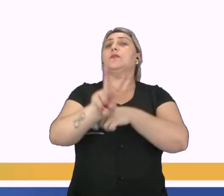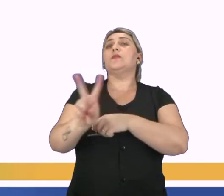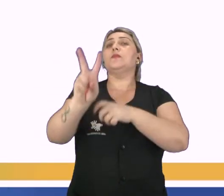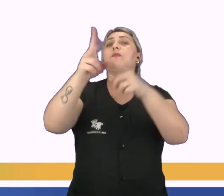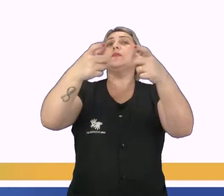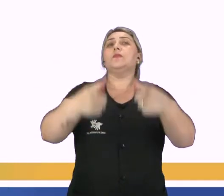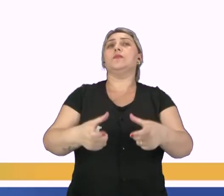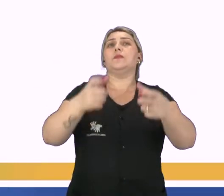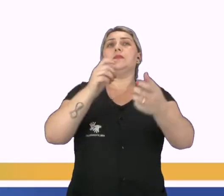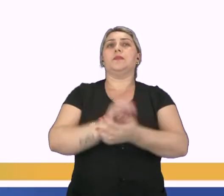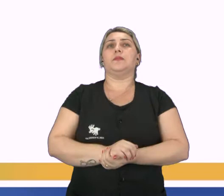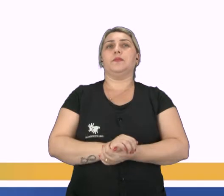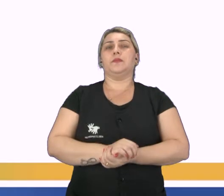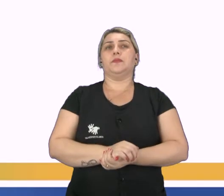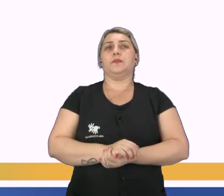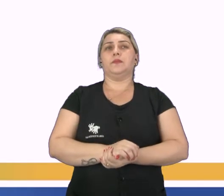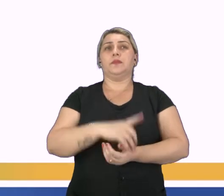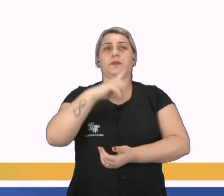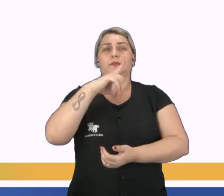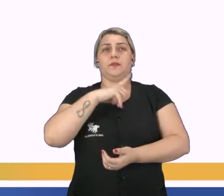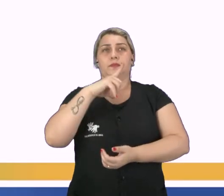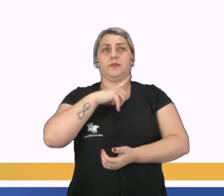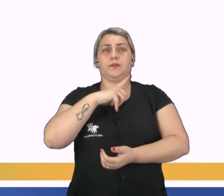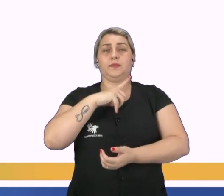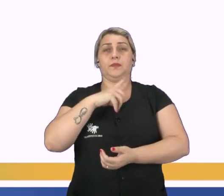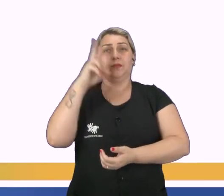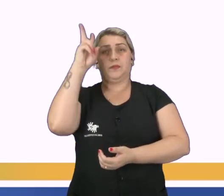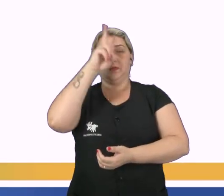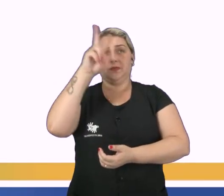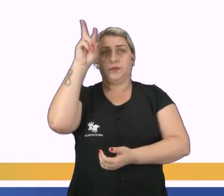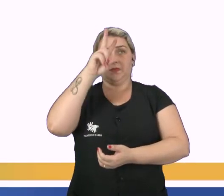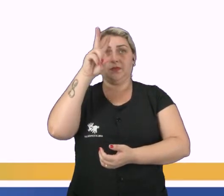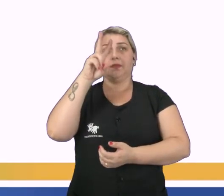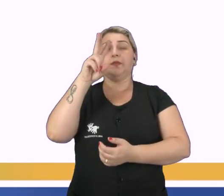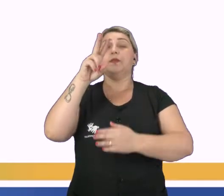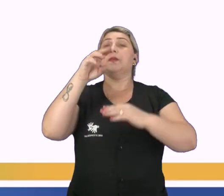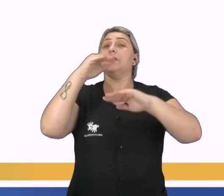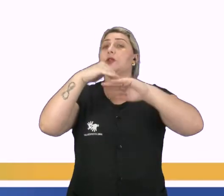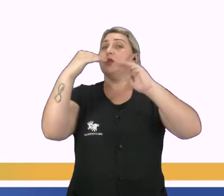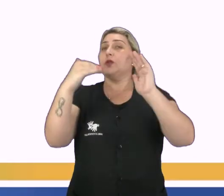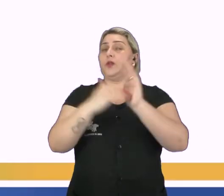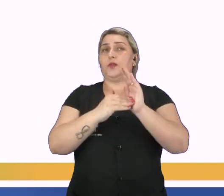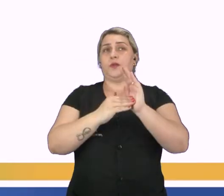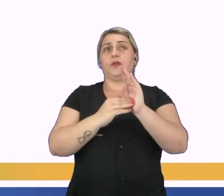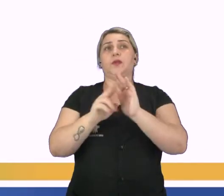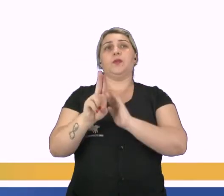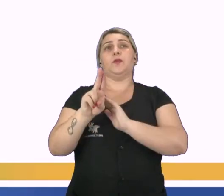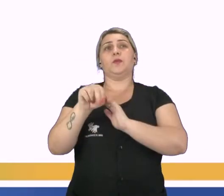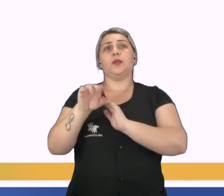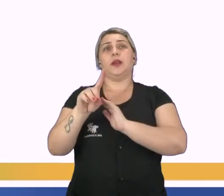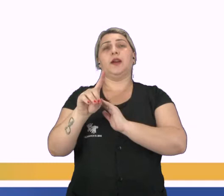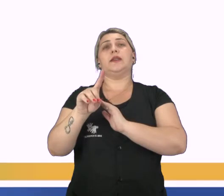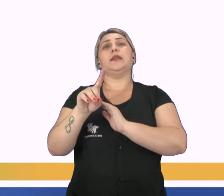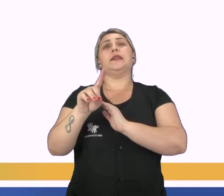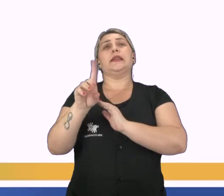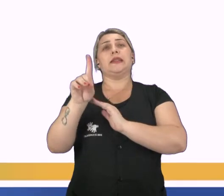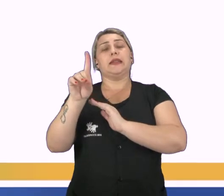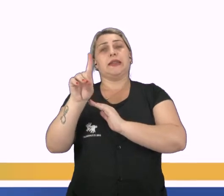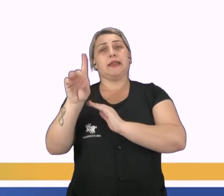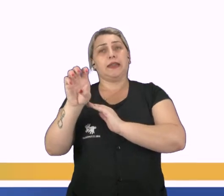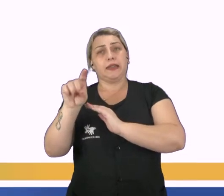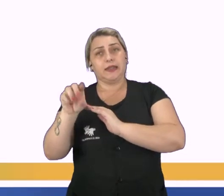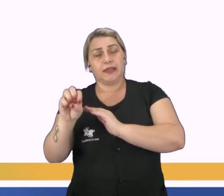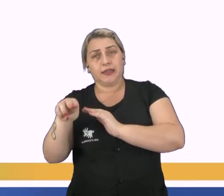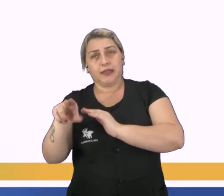Observe. Nós temos aí, para você lembrar, a parte inteira, vem a unidade, dezena, centena,